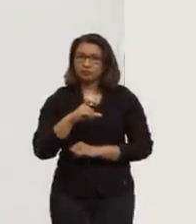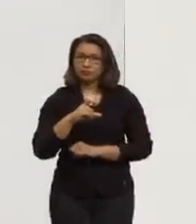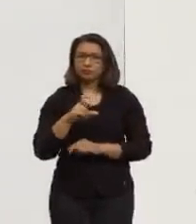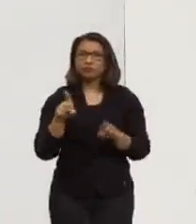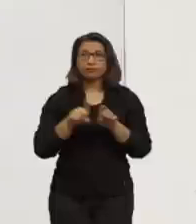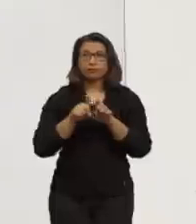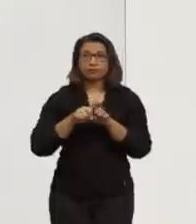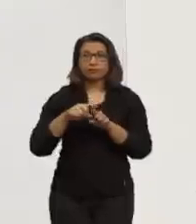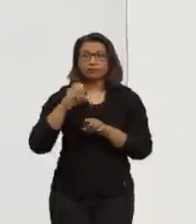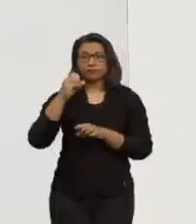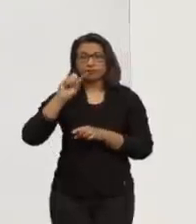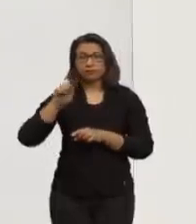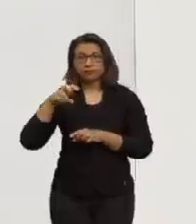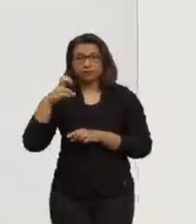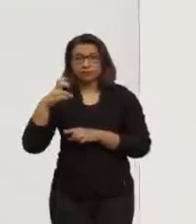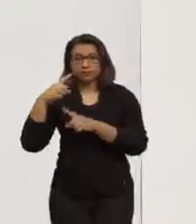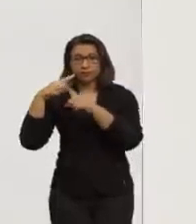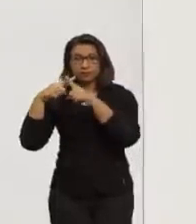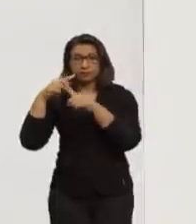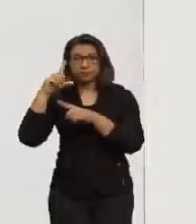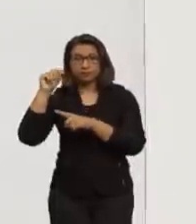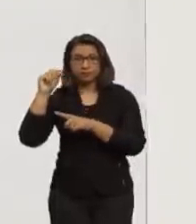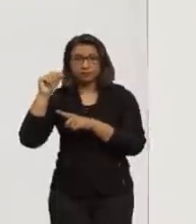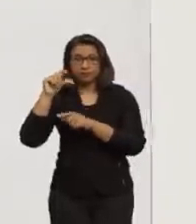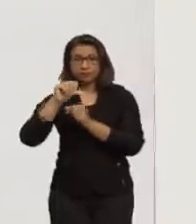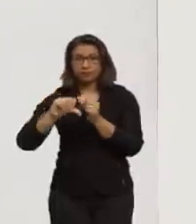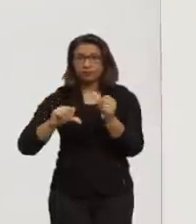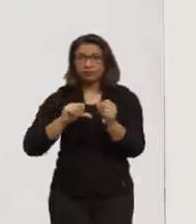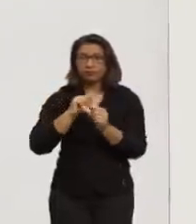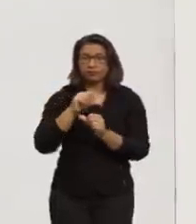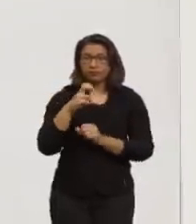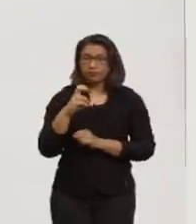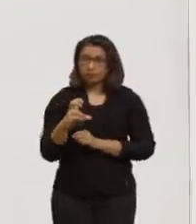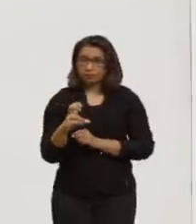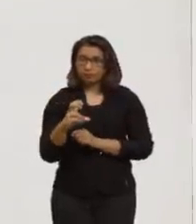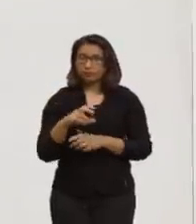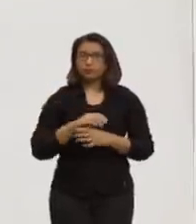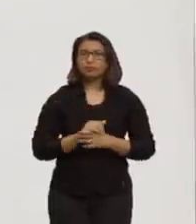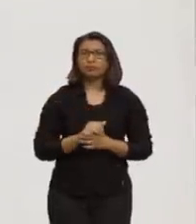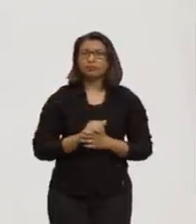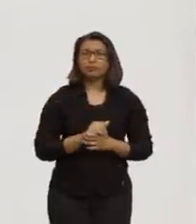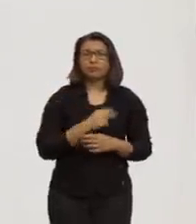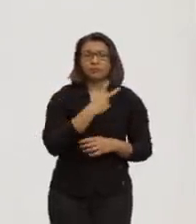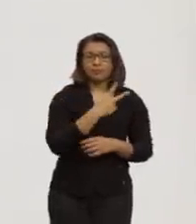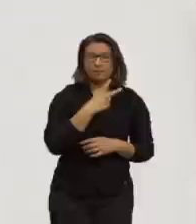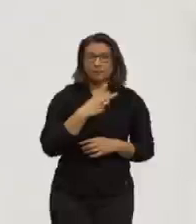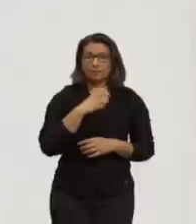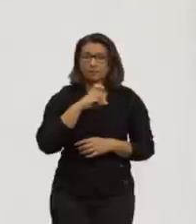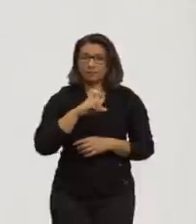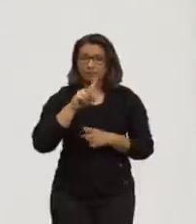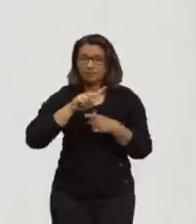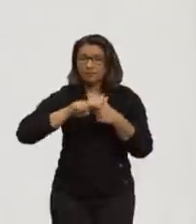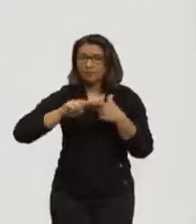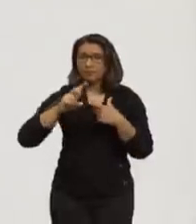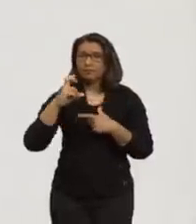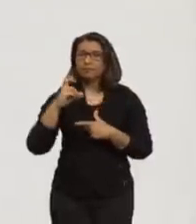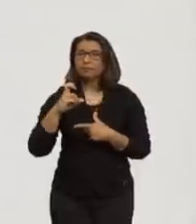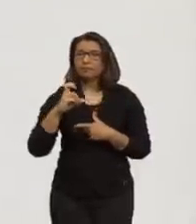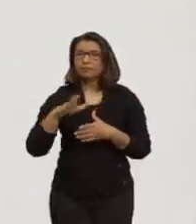ficar com 5. Então, ó, 4 vezes 5, 20. Sobrou